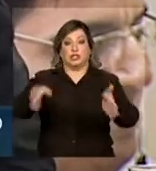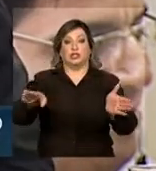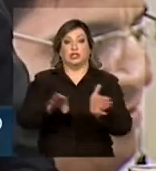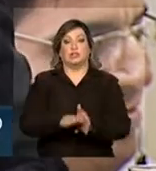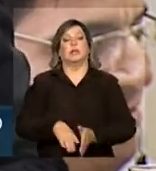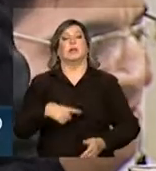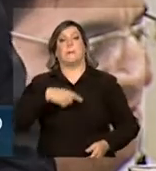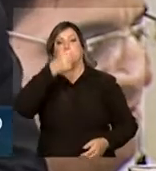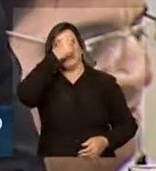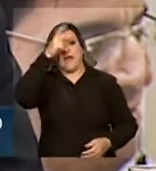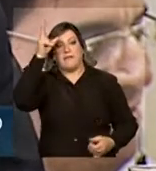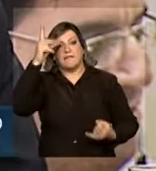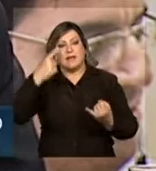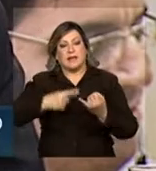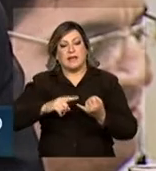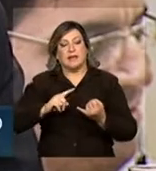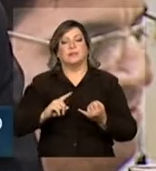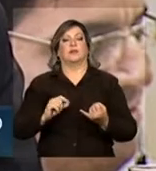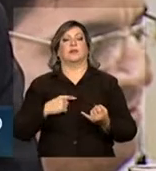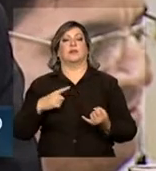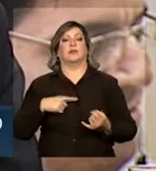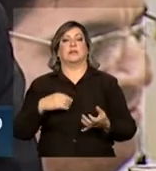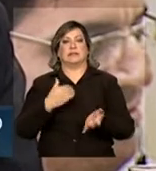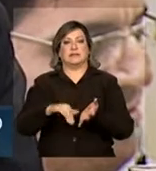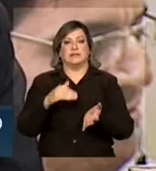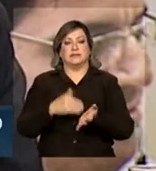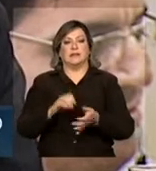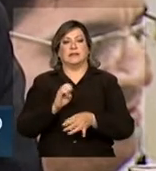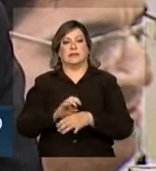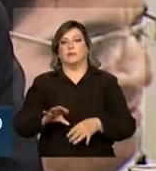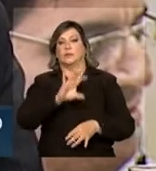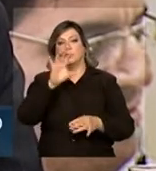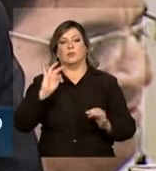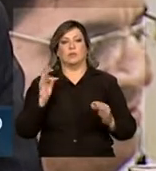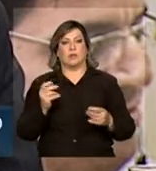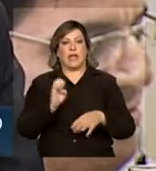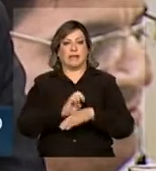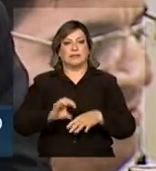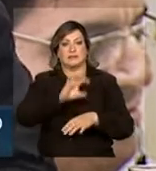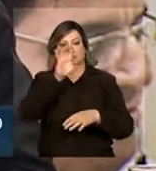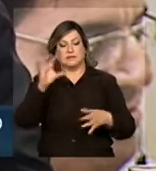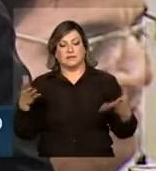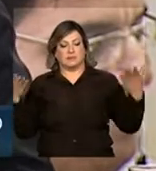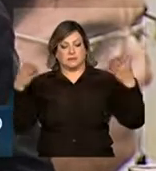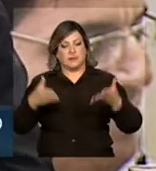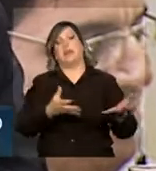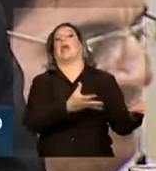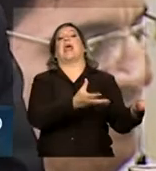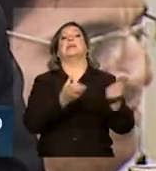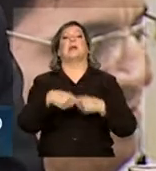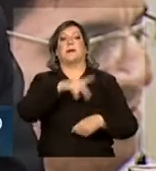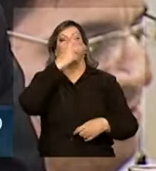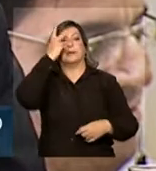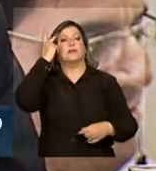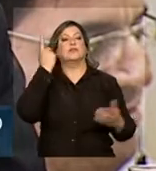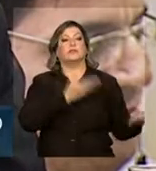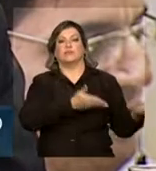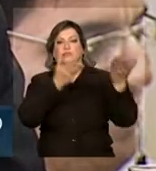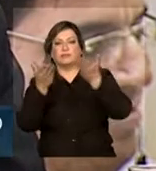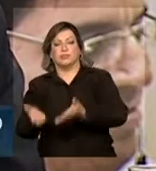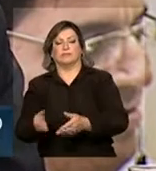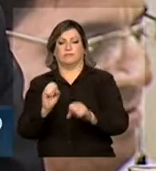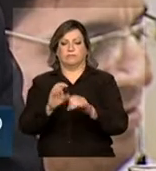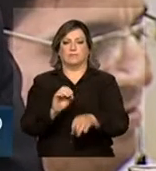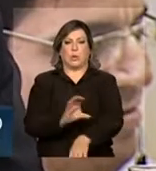os prefeitos o cozem e as secretarias estaduais e aonde vai receber esses municípios da